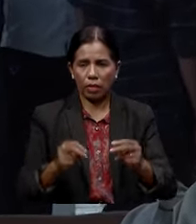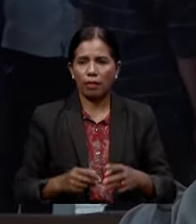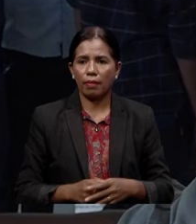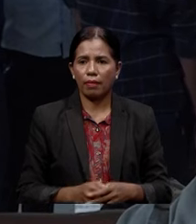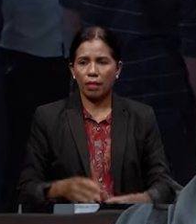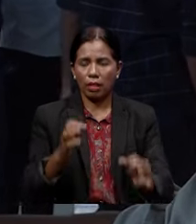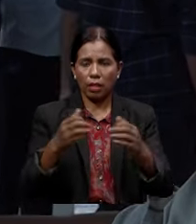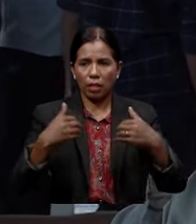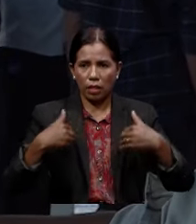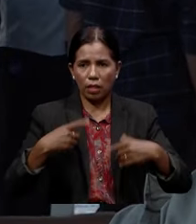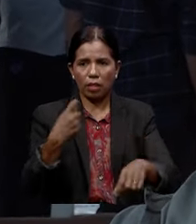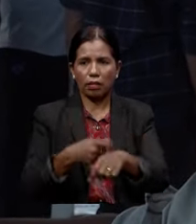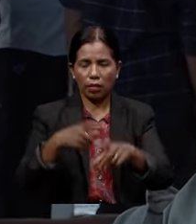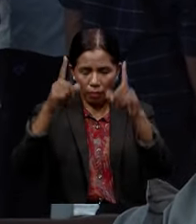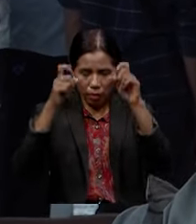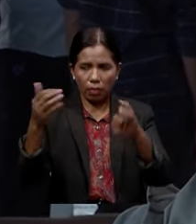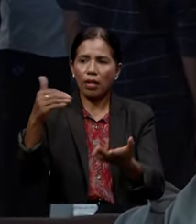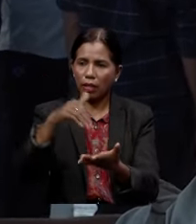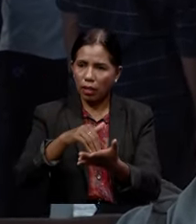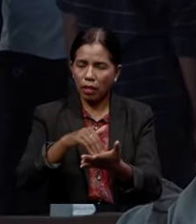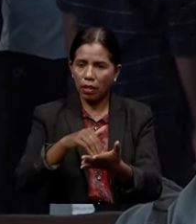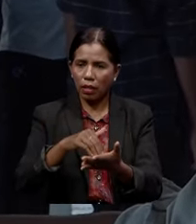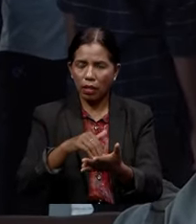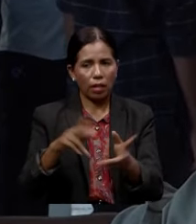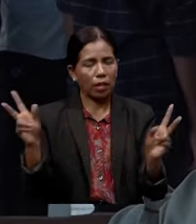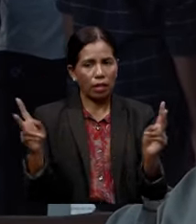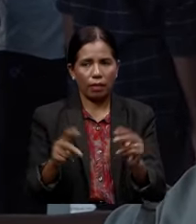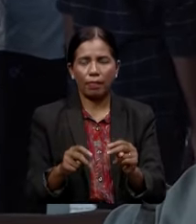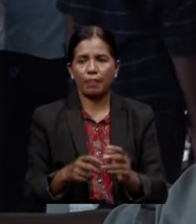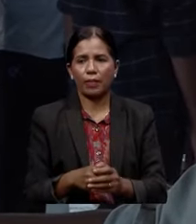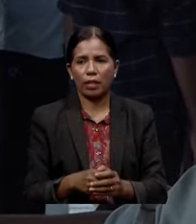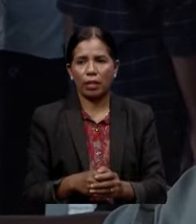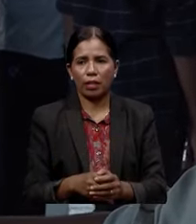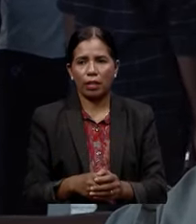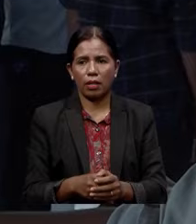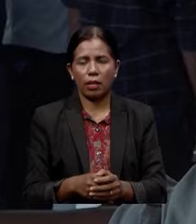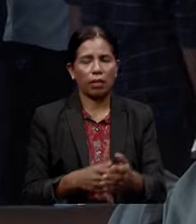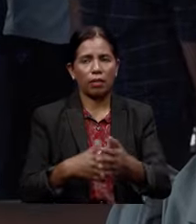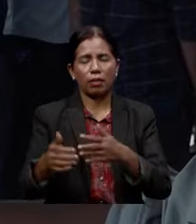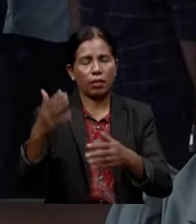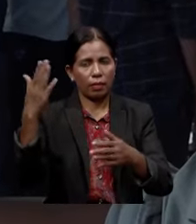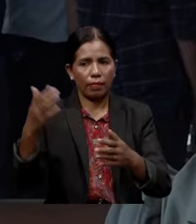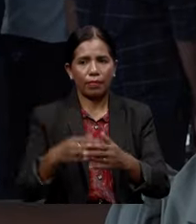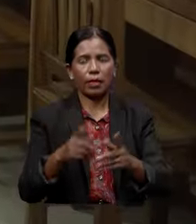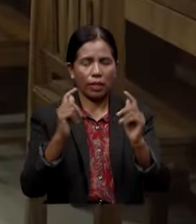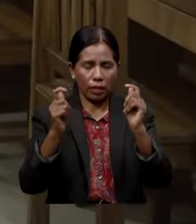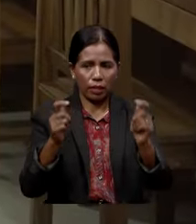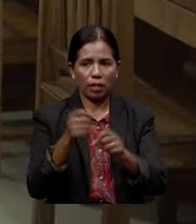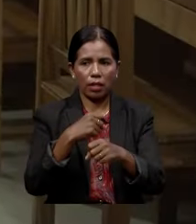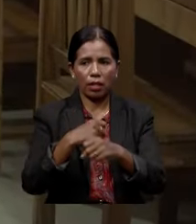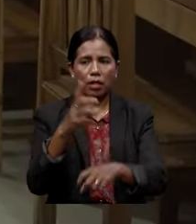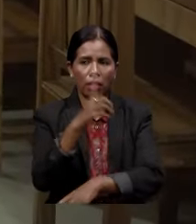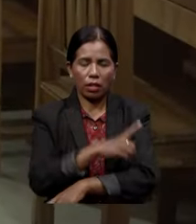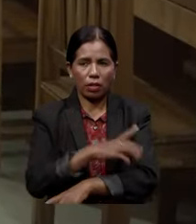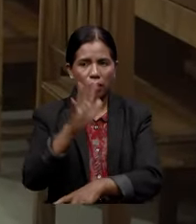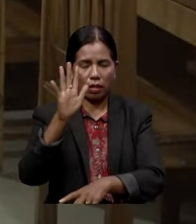ia tempur rumah ambele izami ulang ka o lai. Né, depende da Ihalara. Teste refere se realiza durante Loron